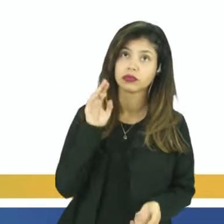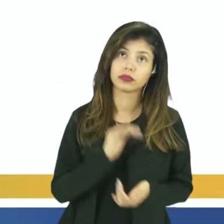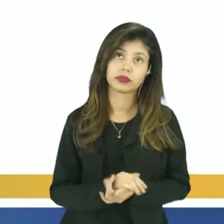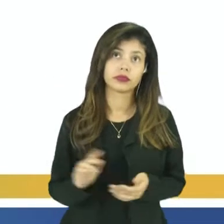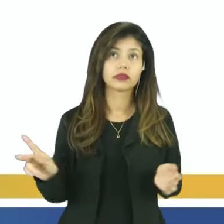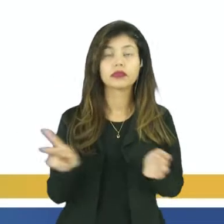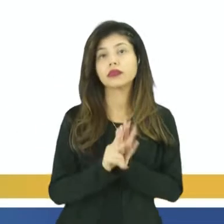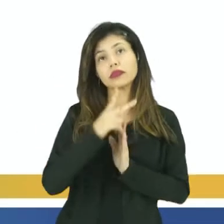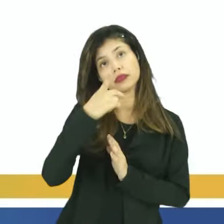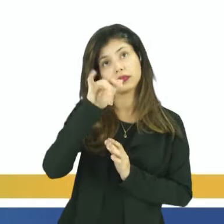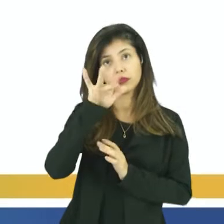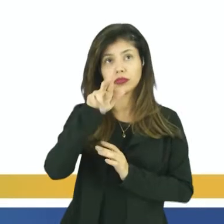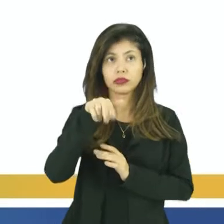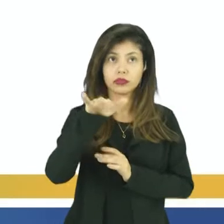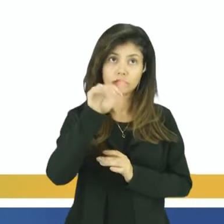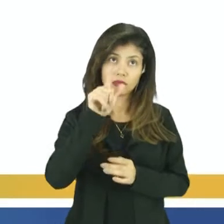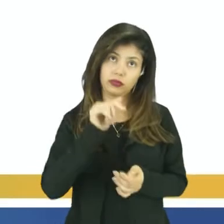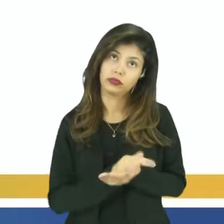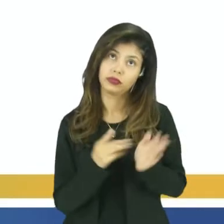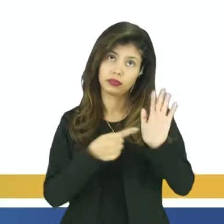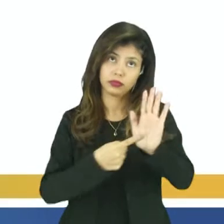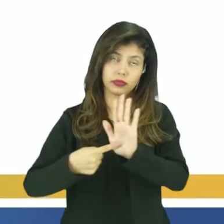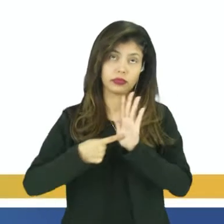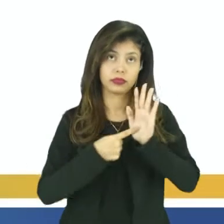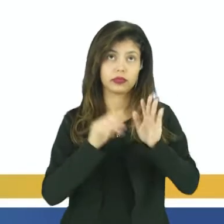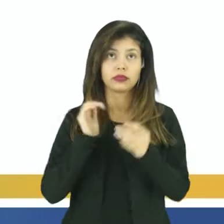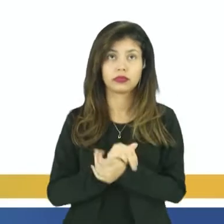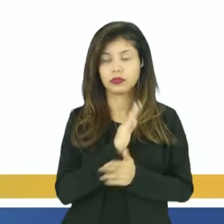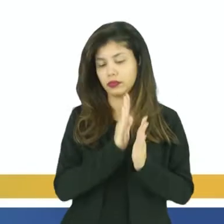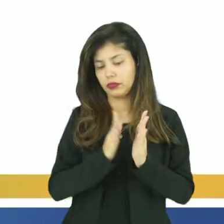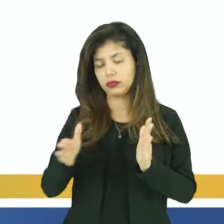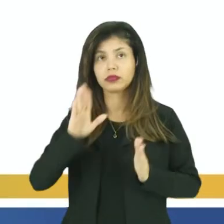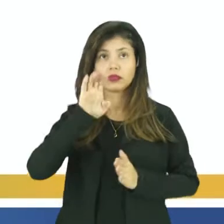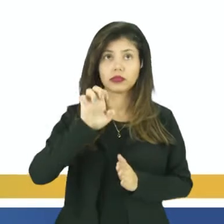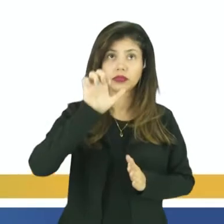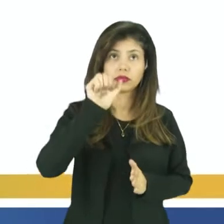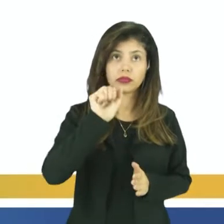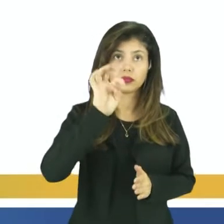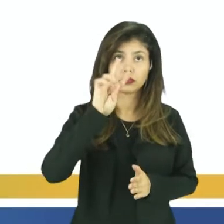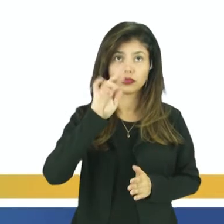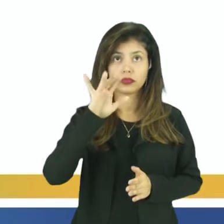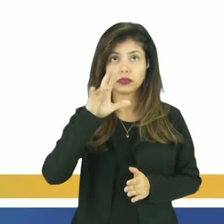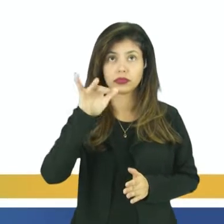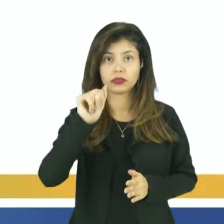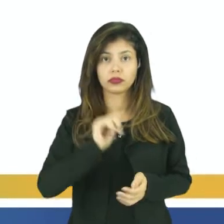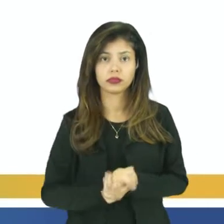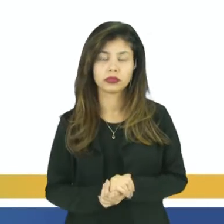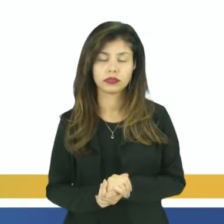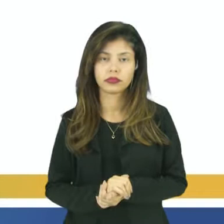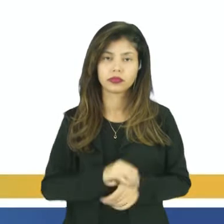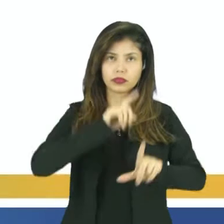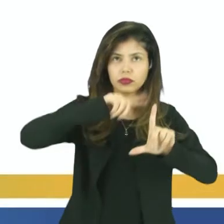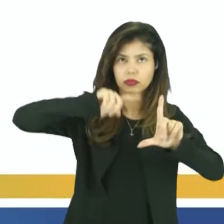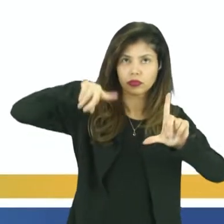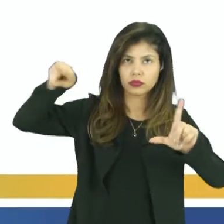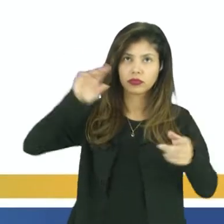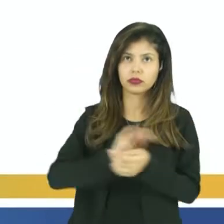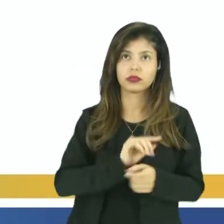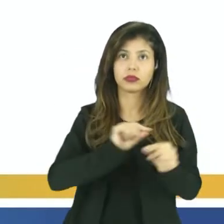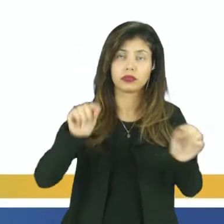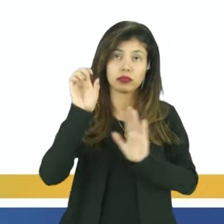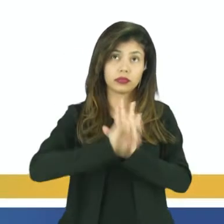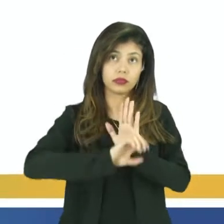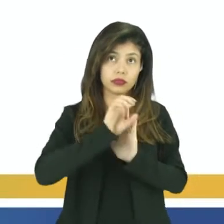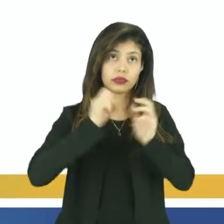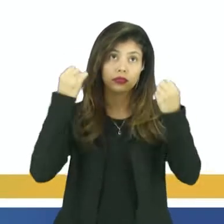linha poligonal para representar a série estatística. O gráfico em linha